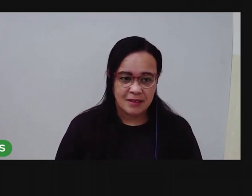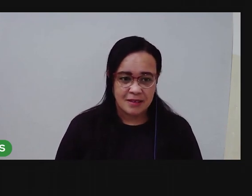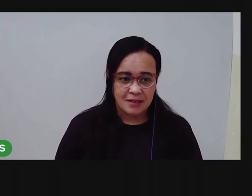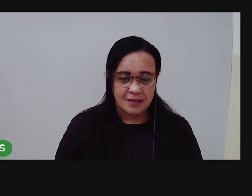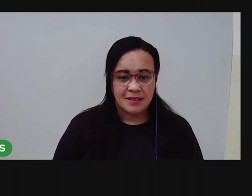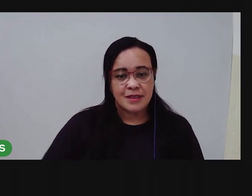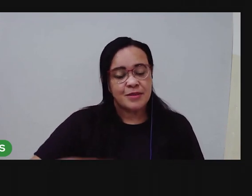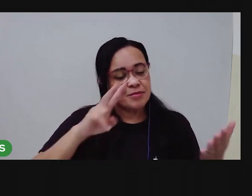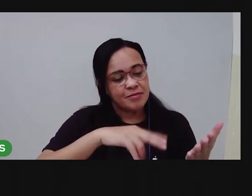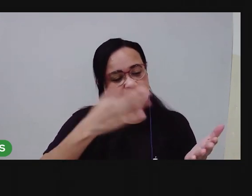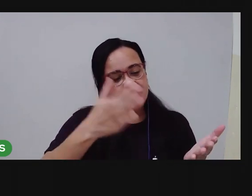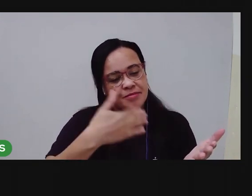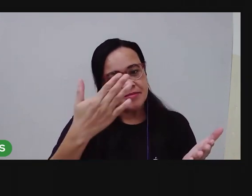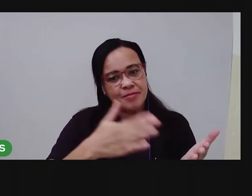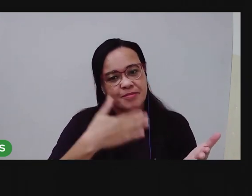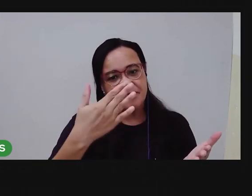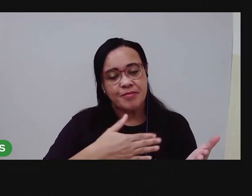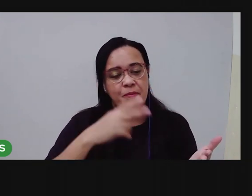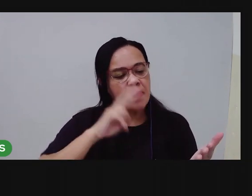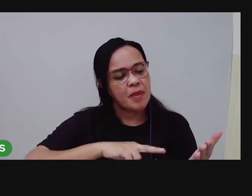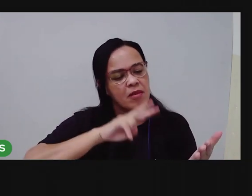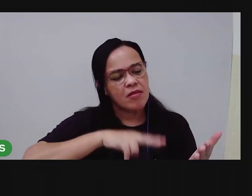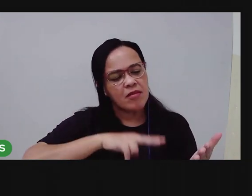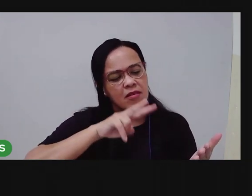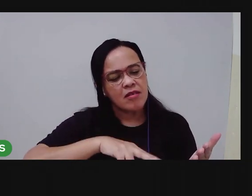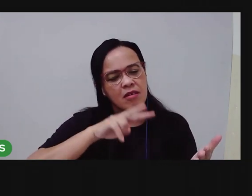olha, eu vou passando aqui.